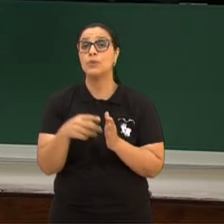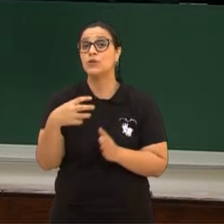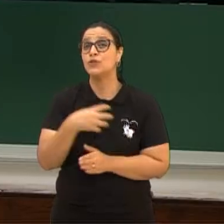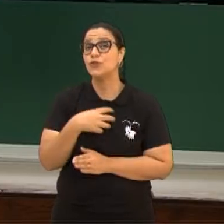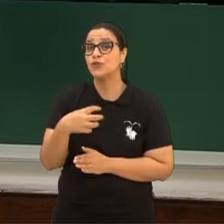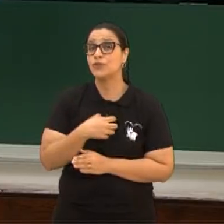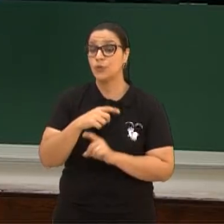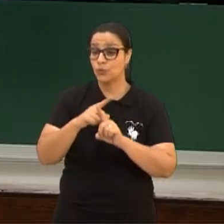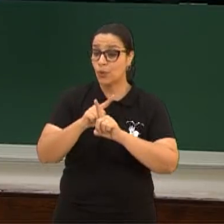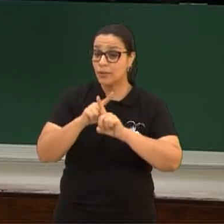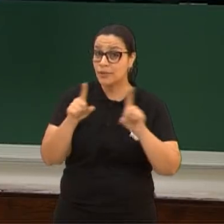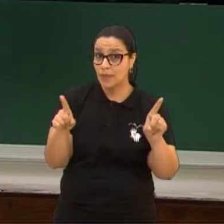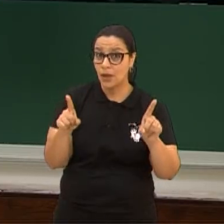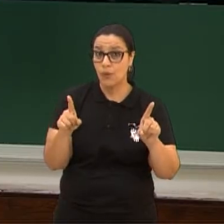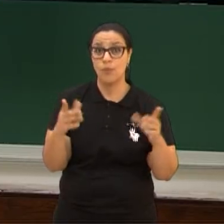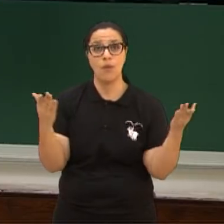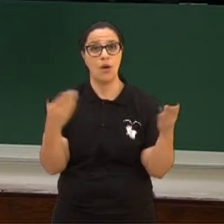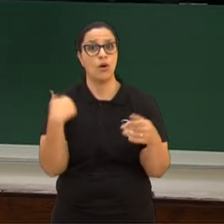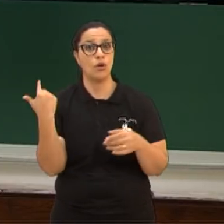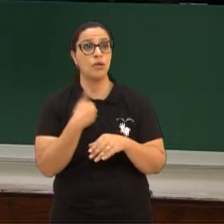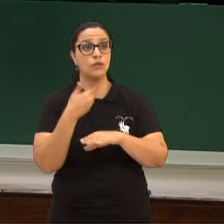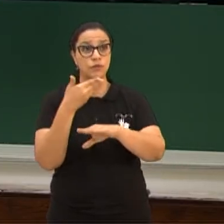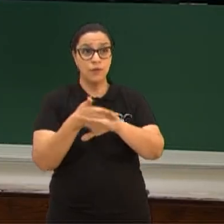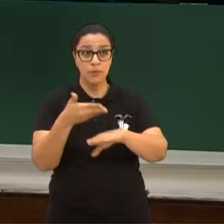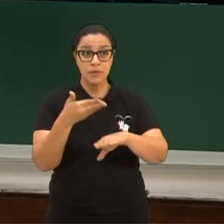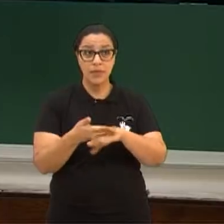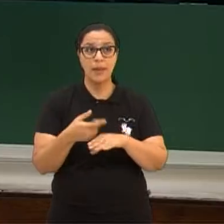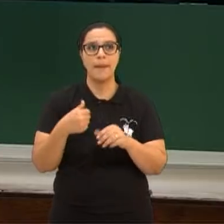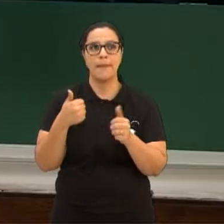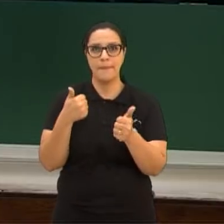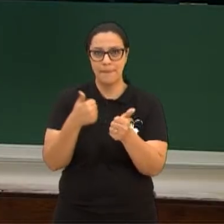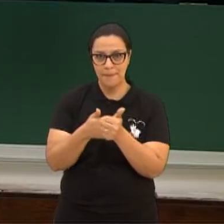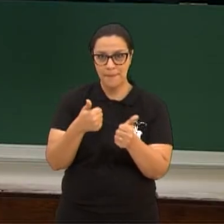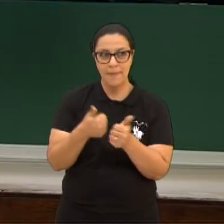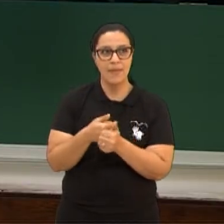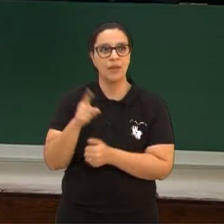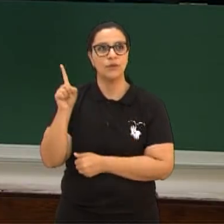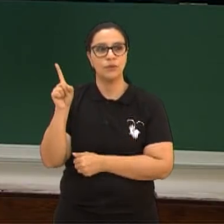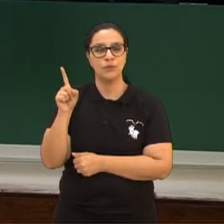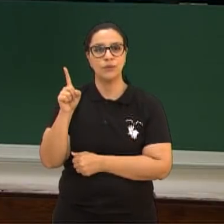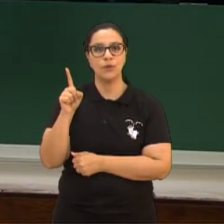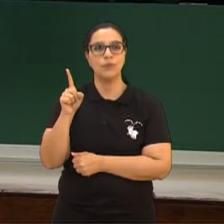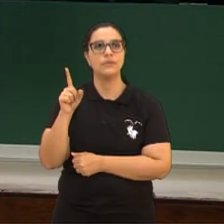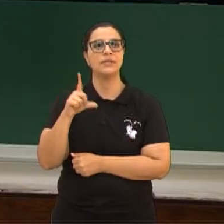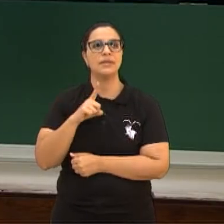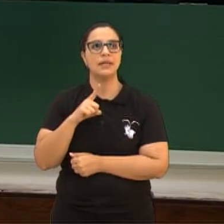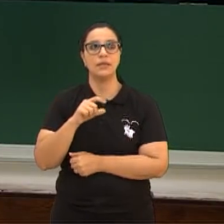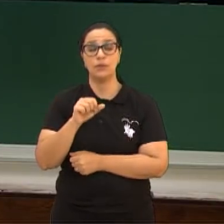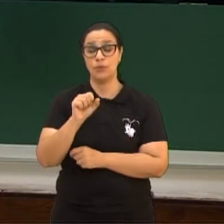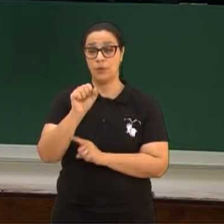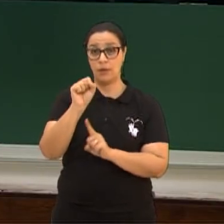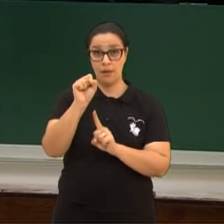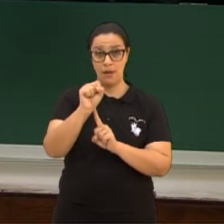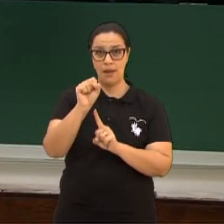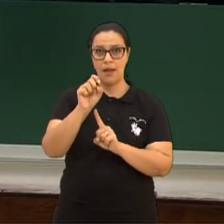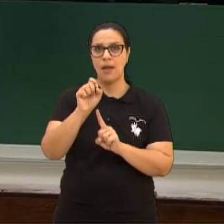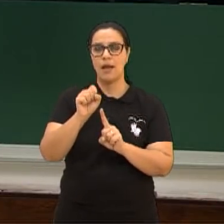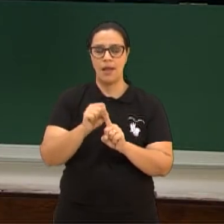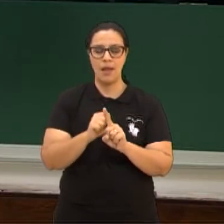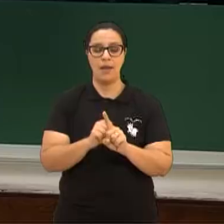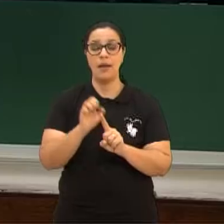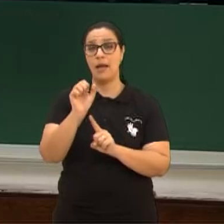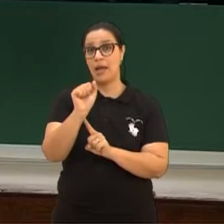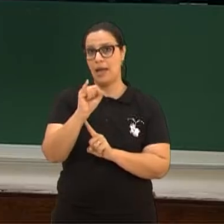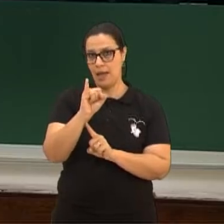form. Agora, vamos treinar do ladinho do am, do is e do are. Nós vamos colocar